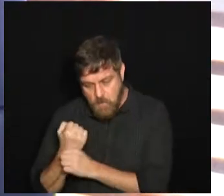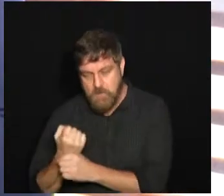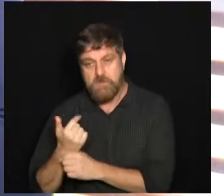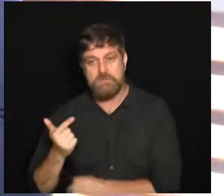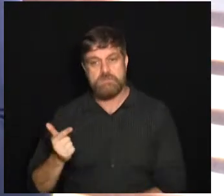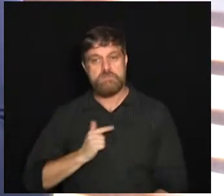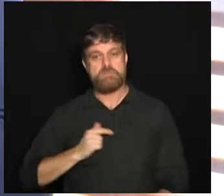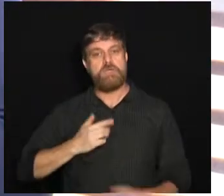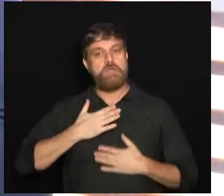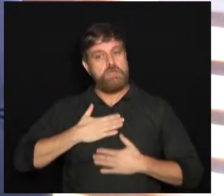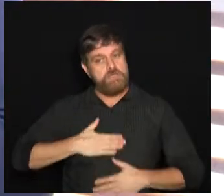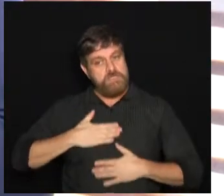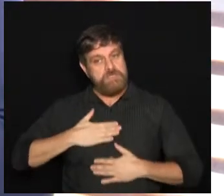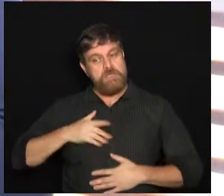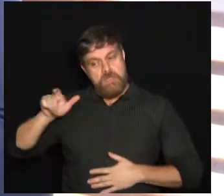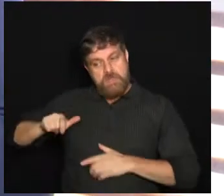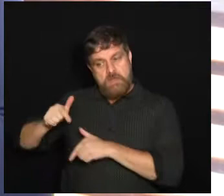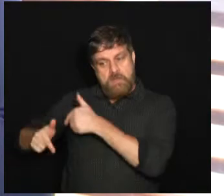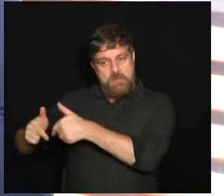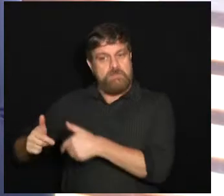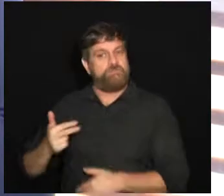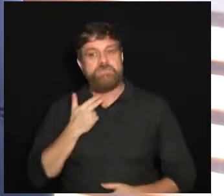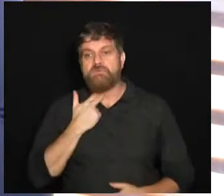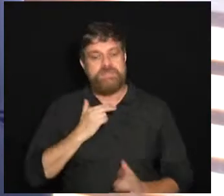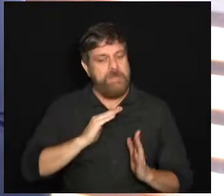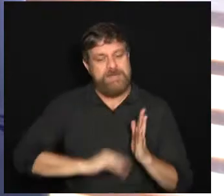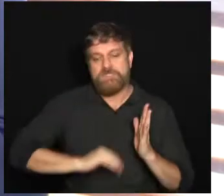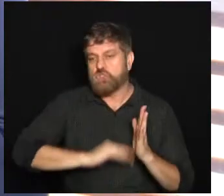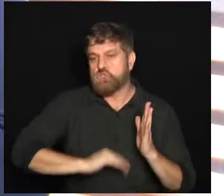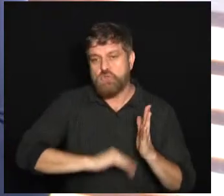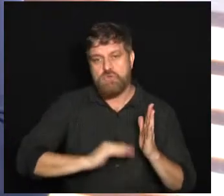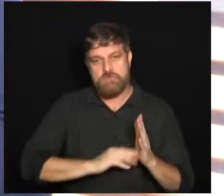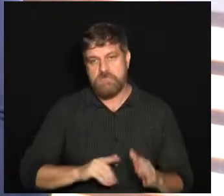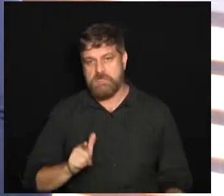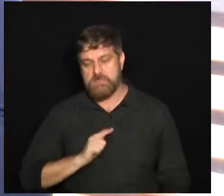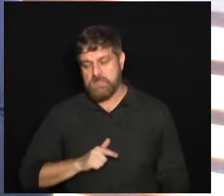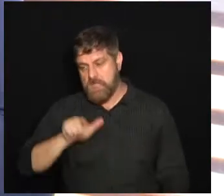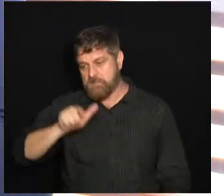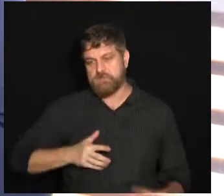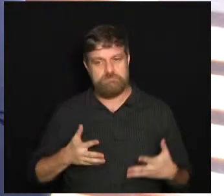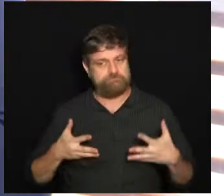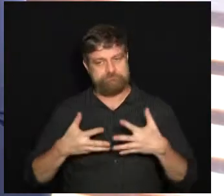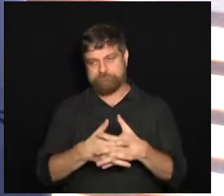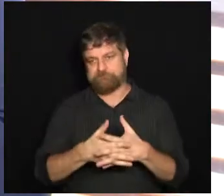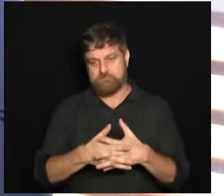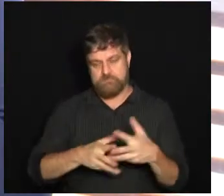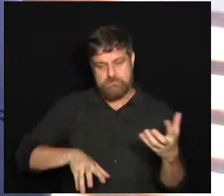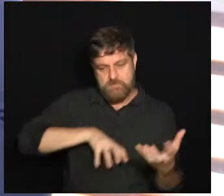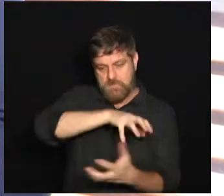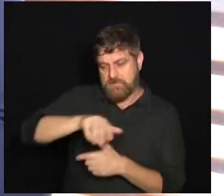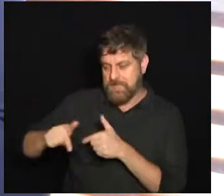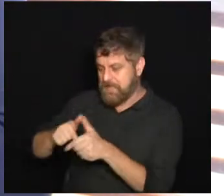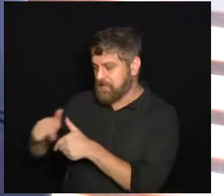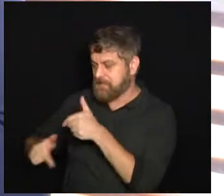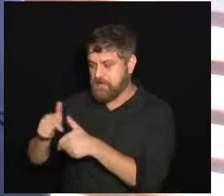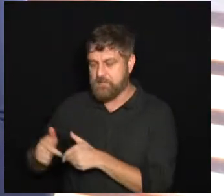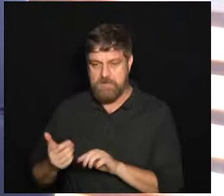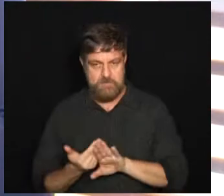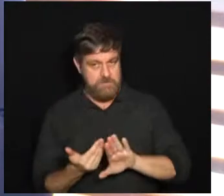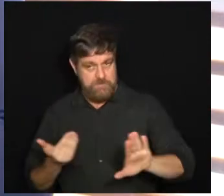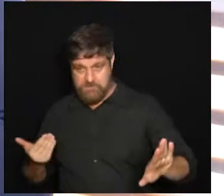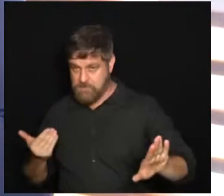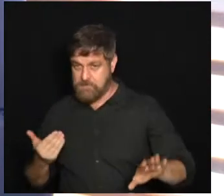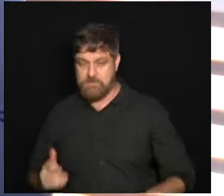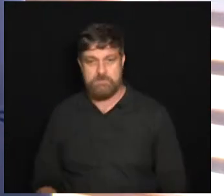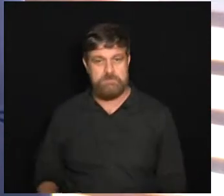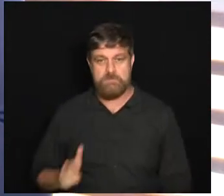garantir o descanso do trabalhador, e não há essa flexibilidade de que você misture a questão do trabalho, ausências do período